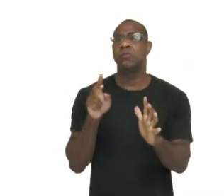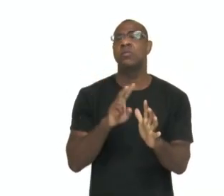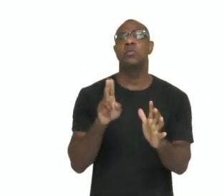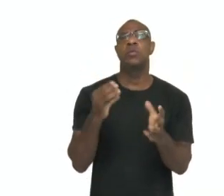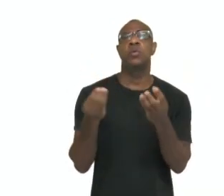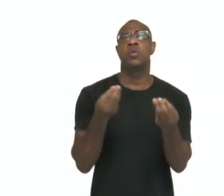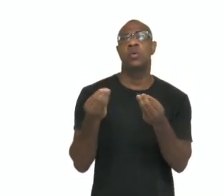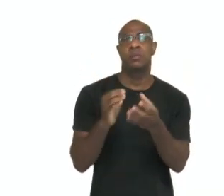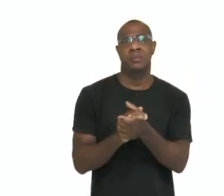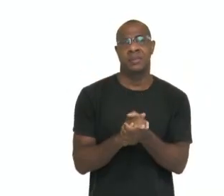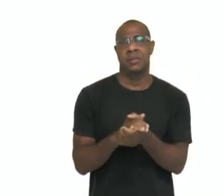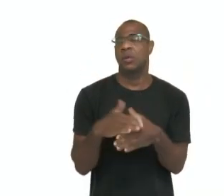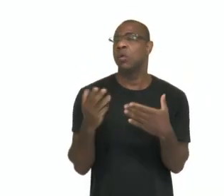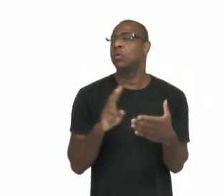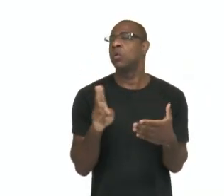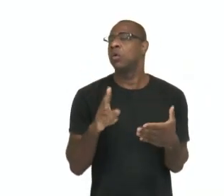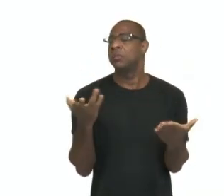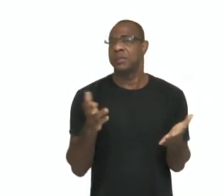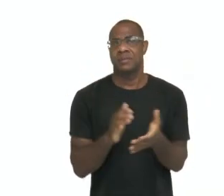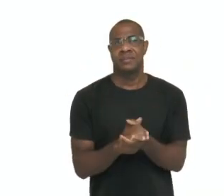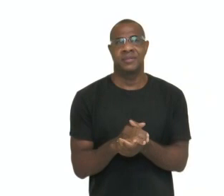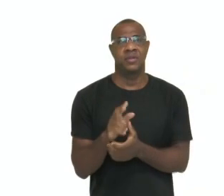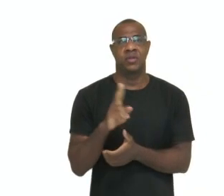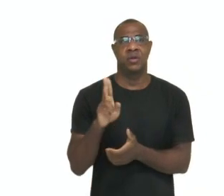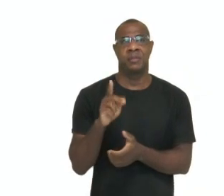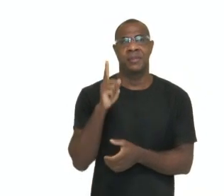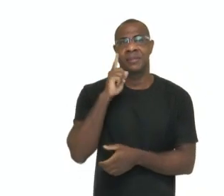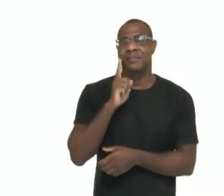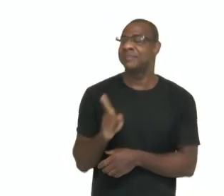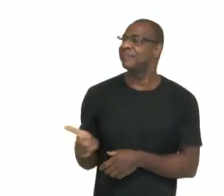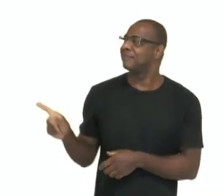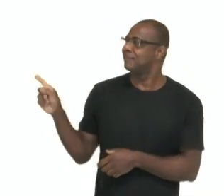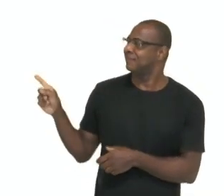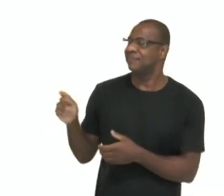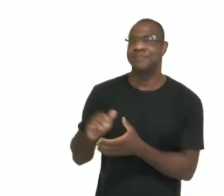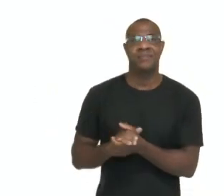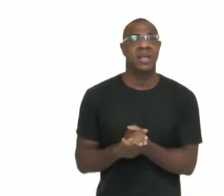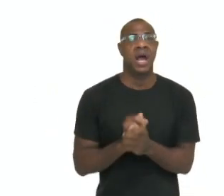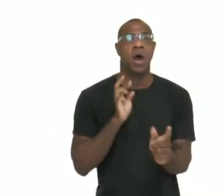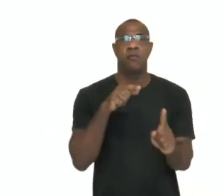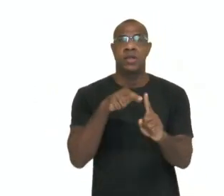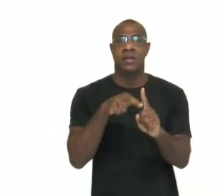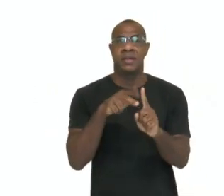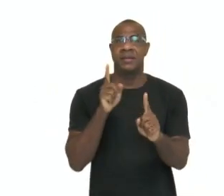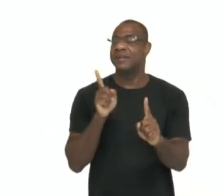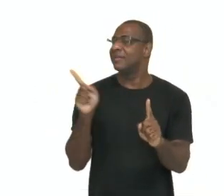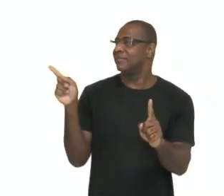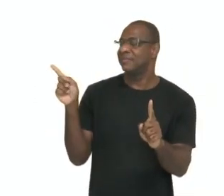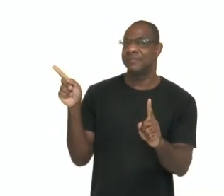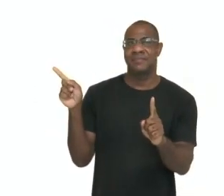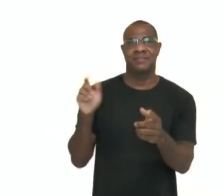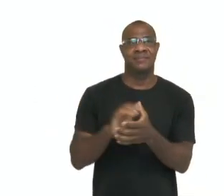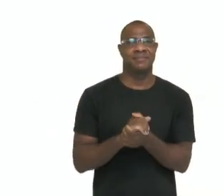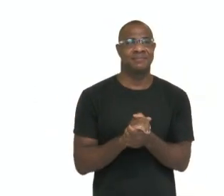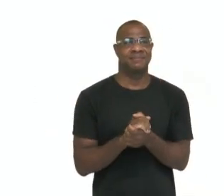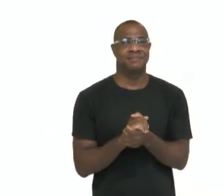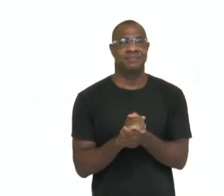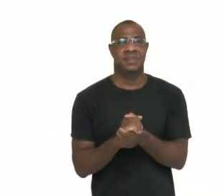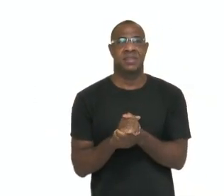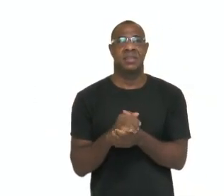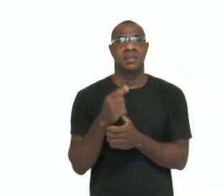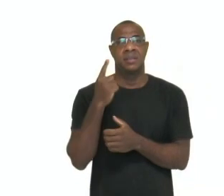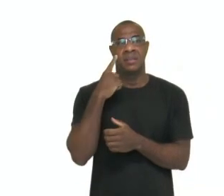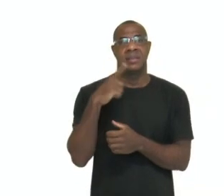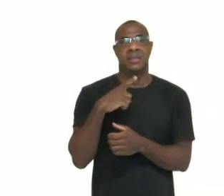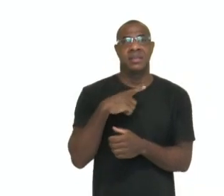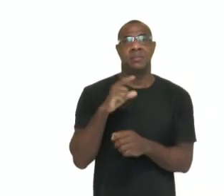de dialogia ou intertextualidade. Então, a referência a Monteiro Lobato, mobilizando as reinações